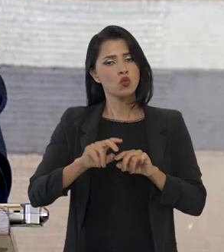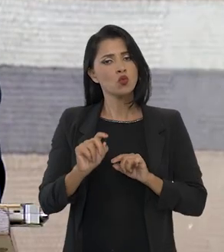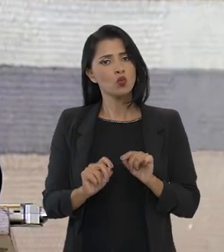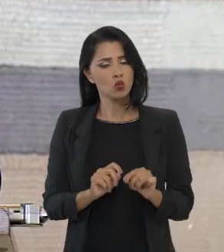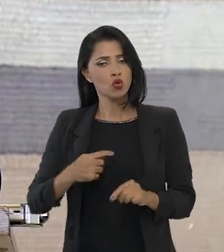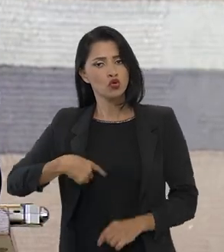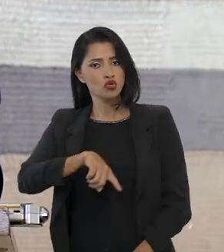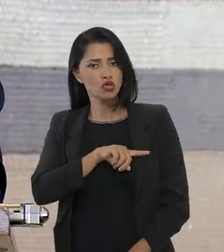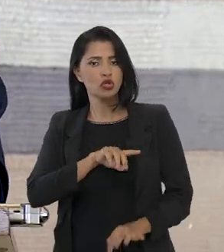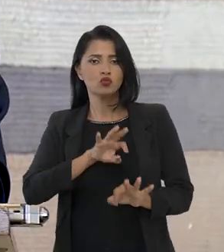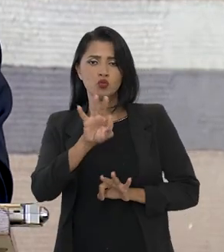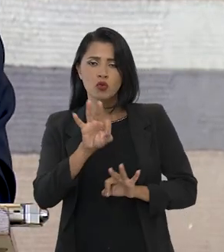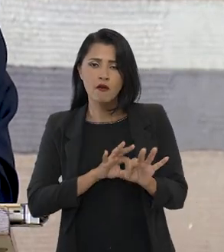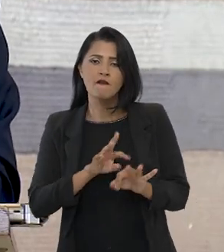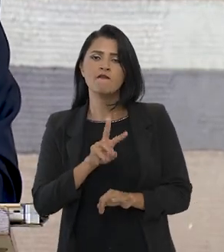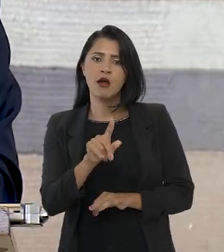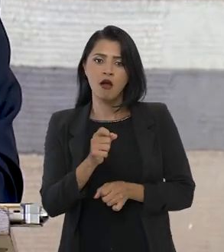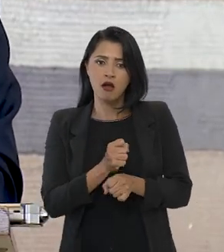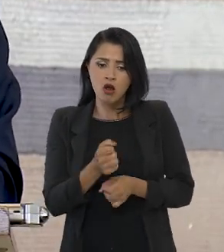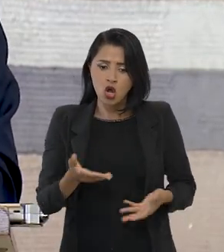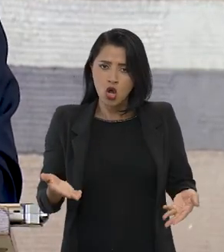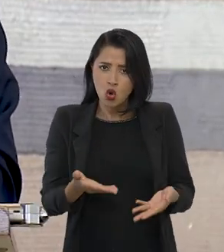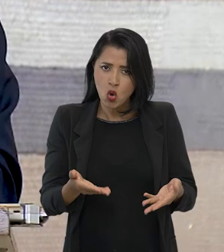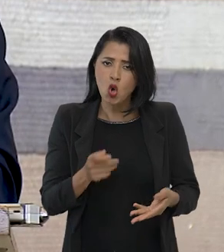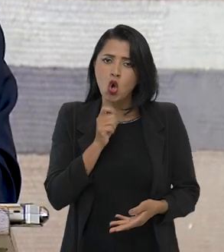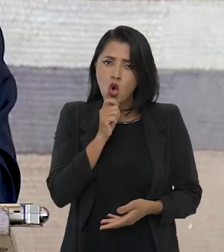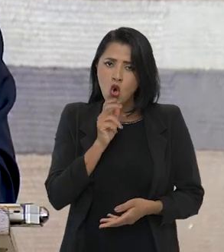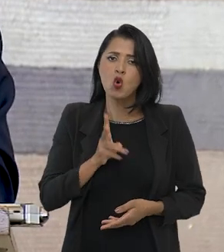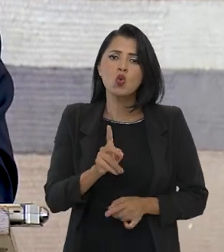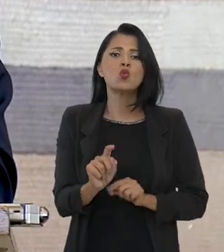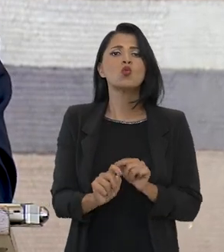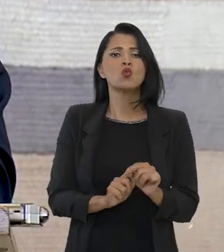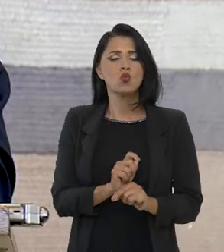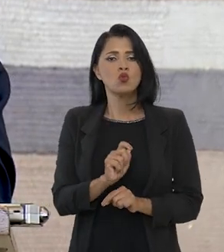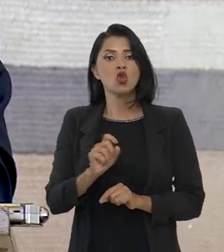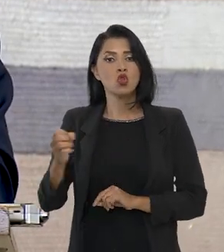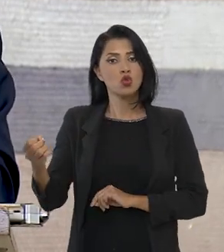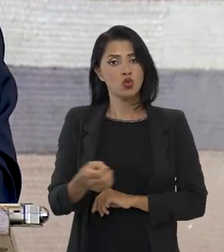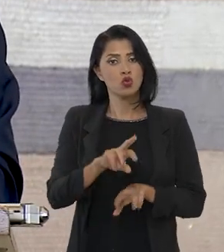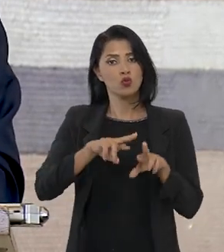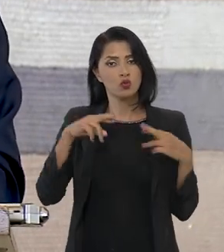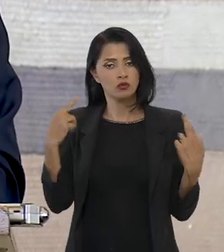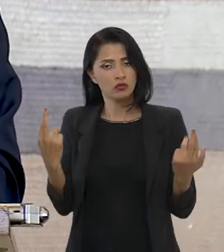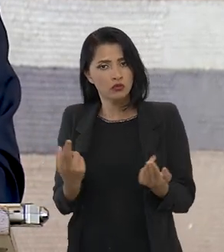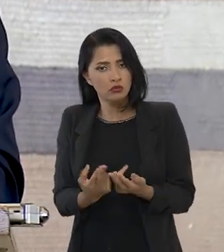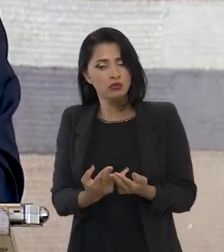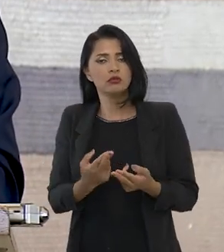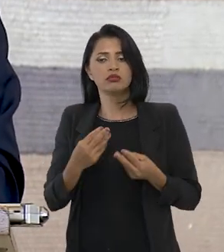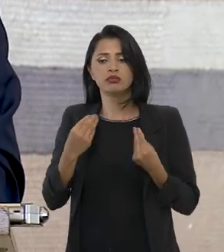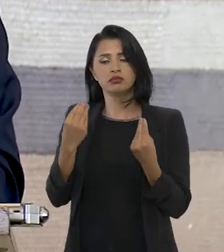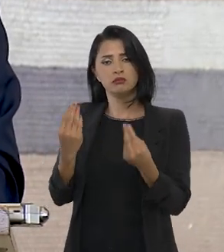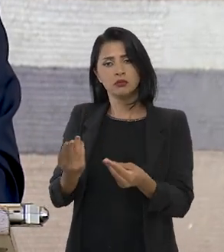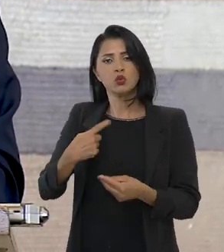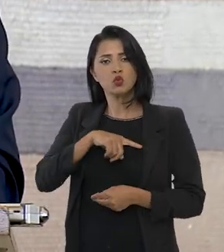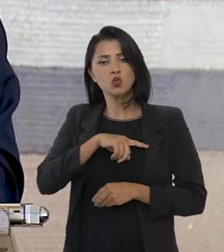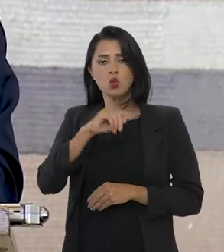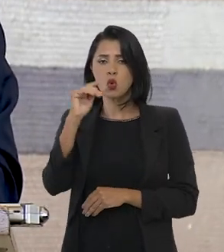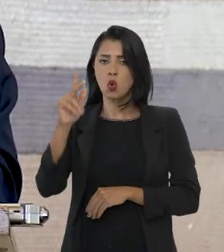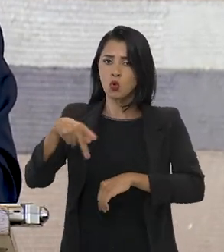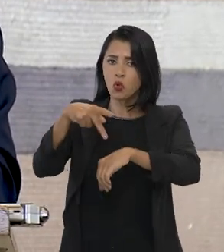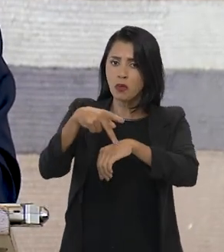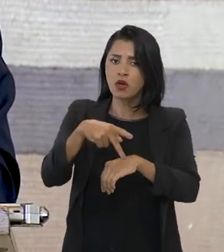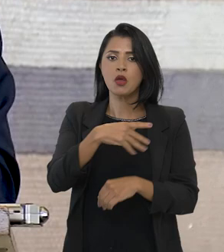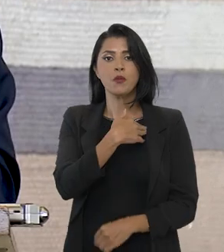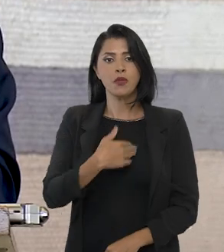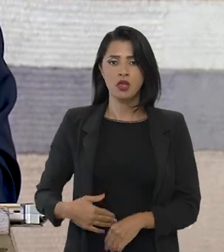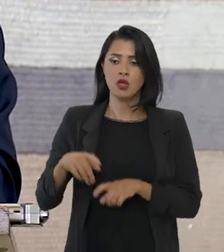isso, vamos organizar ainda este ano nova reunião que trará ao nosso